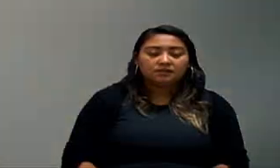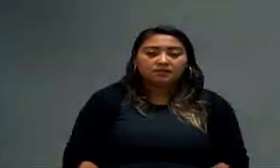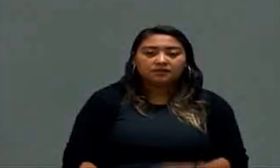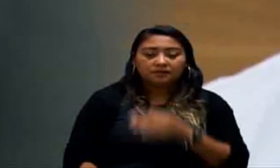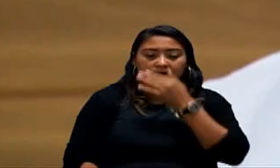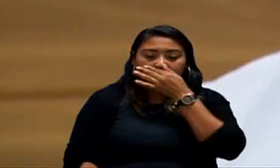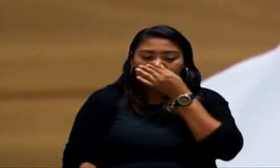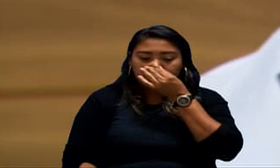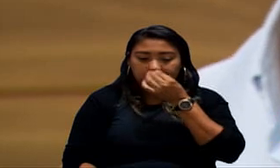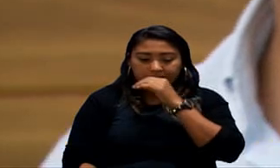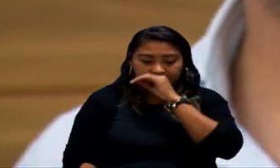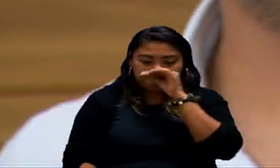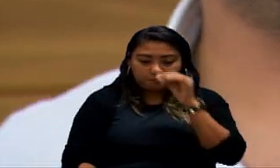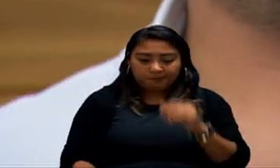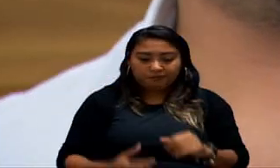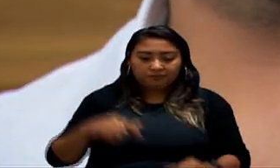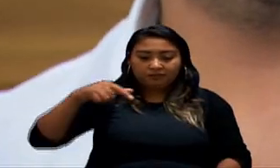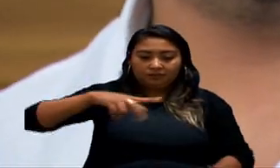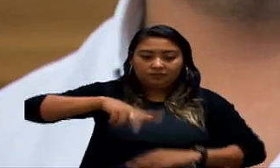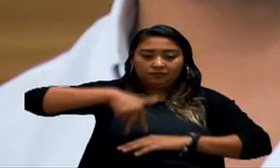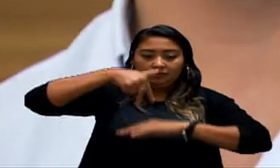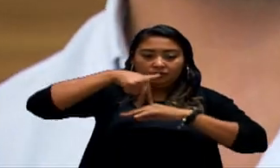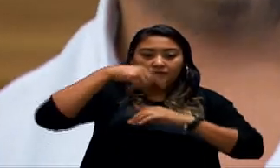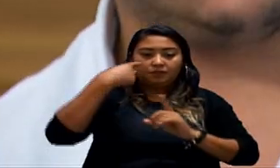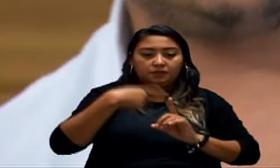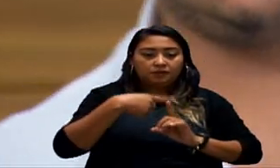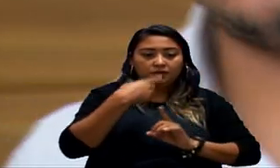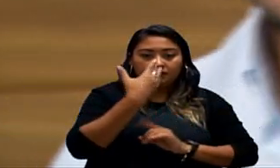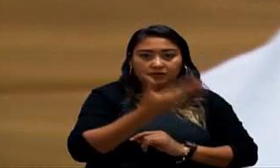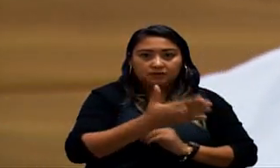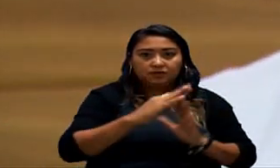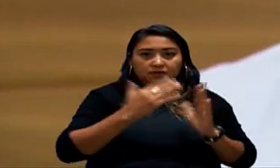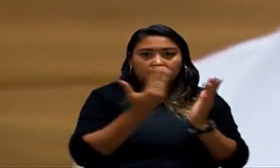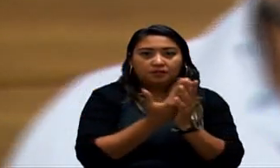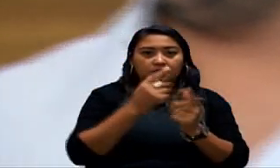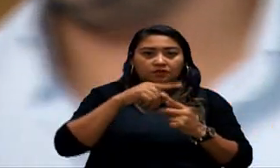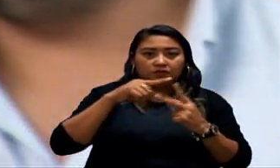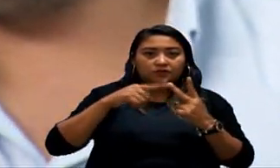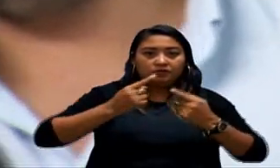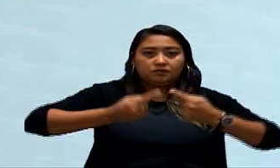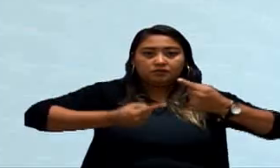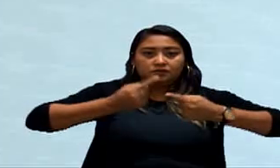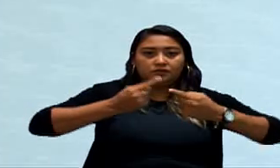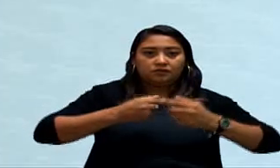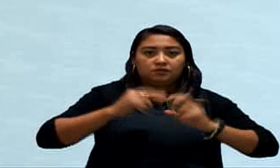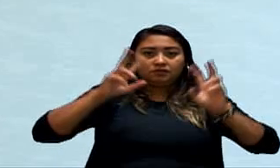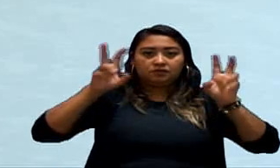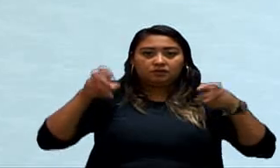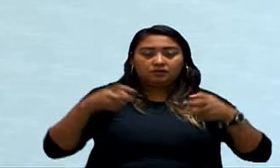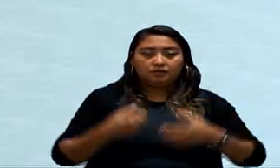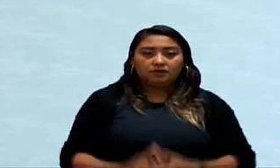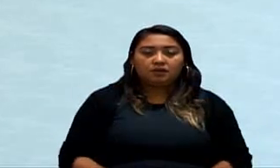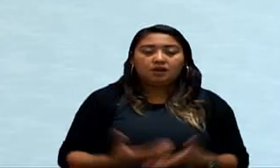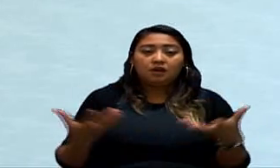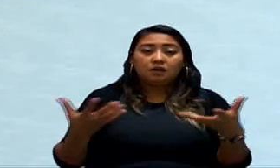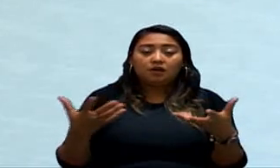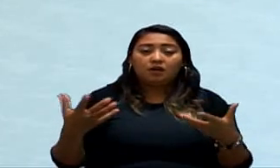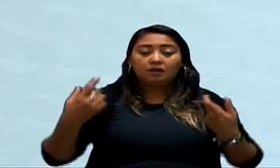para que eu viesse para essa sessão por causa do seu requerimento, para nós dois discutirmos o assunto. Agora